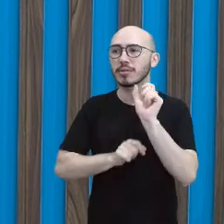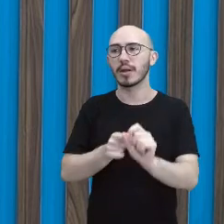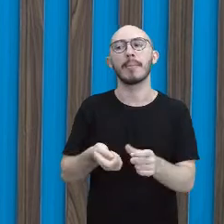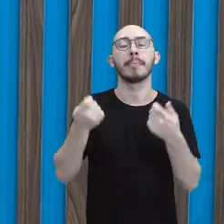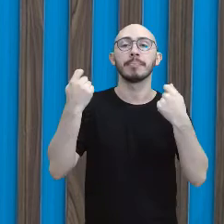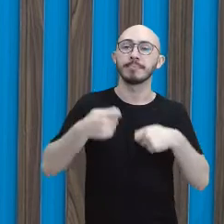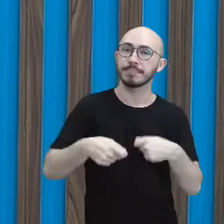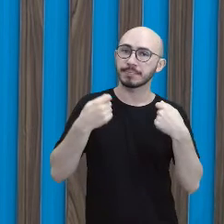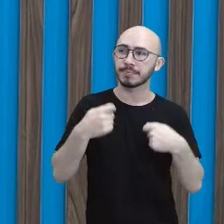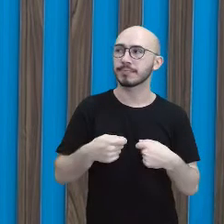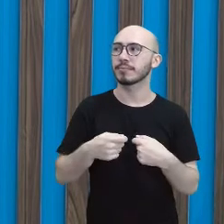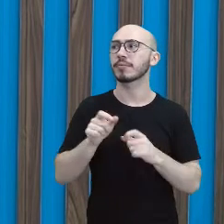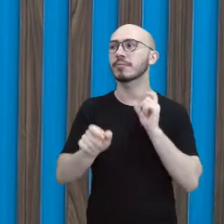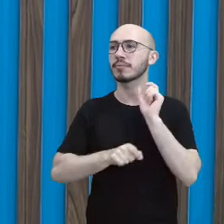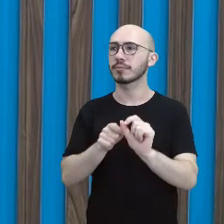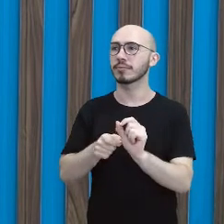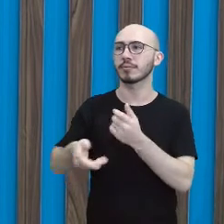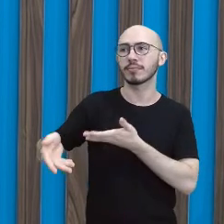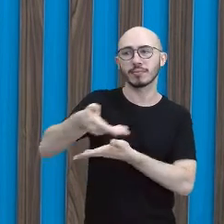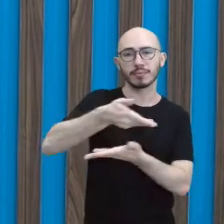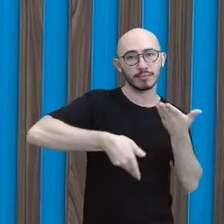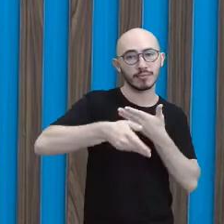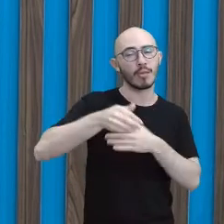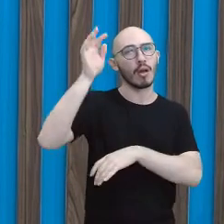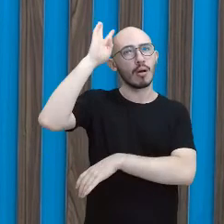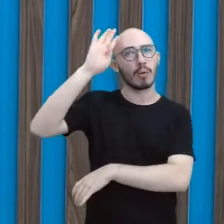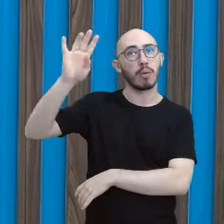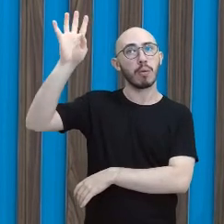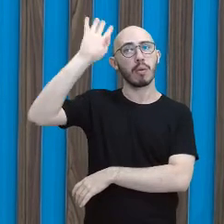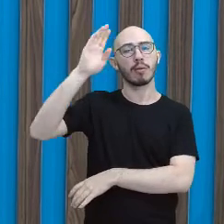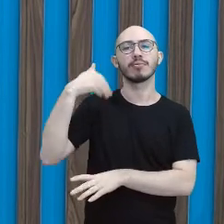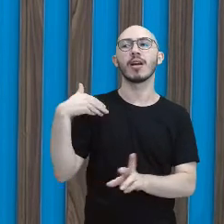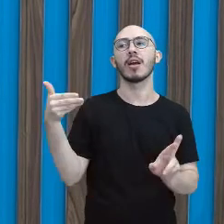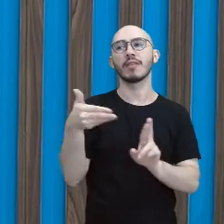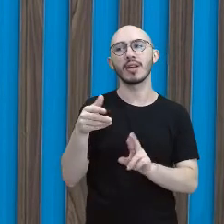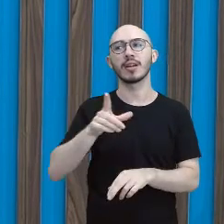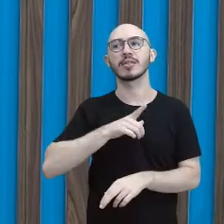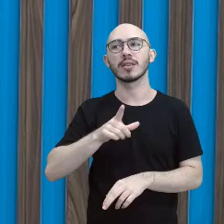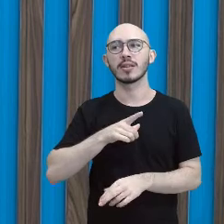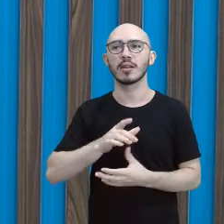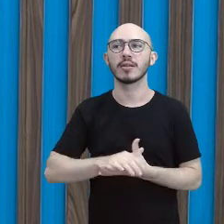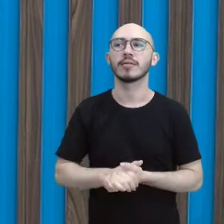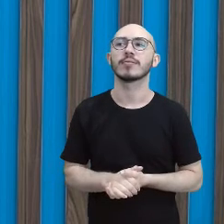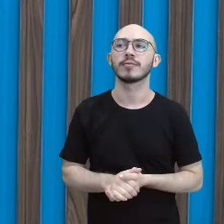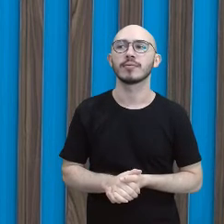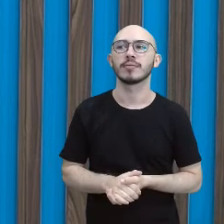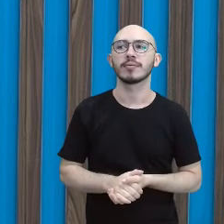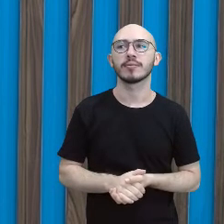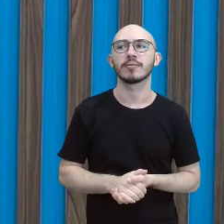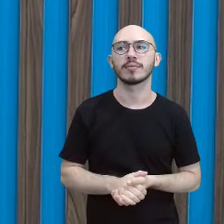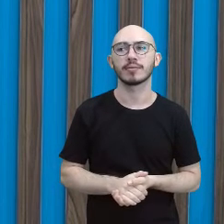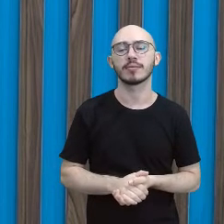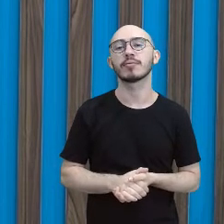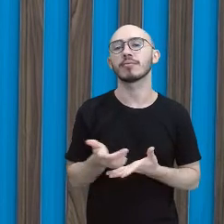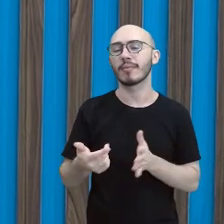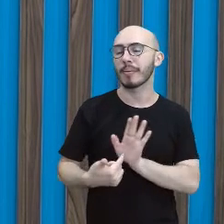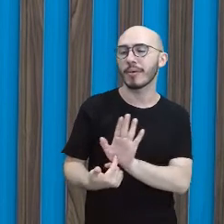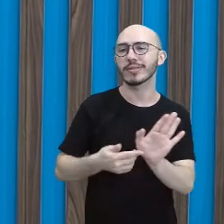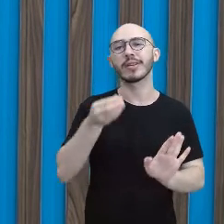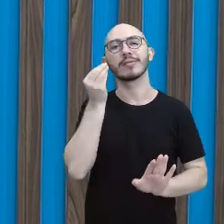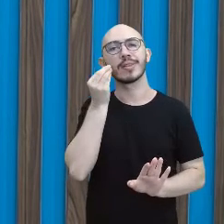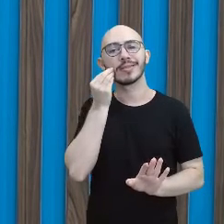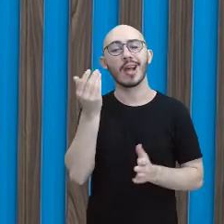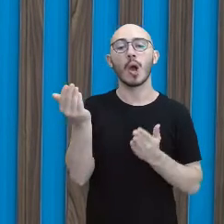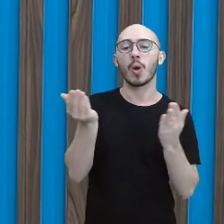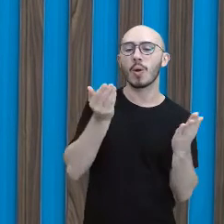cada vez mais aproximar essa minha imaginação de uma referência. E é isso que a gente tá querendo trazer aqui. Quando a gente